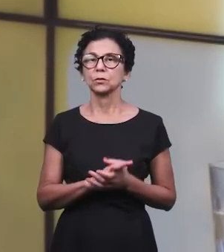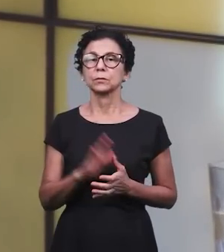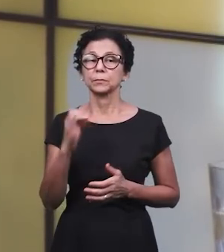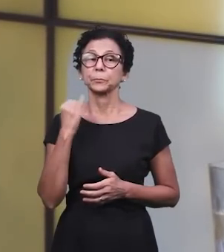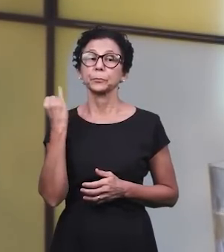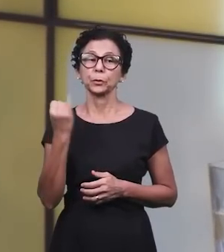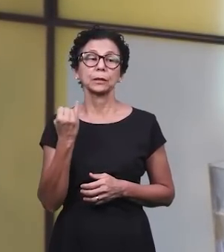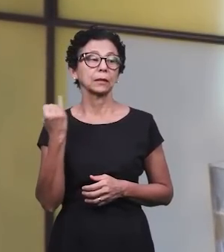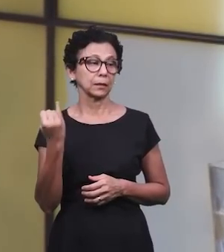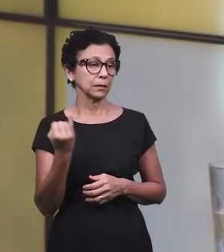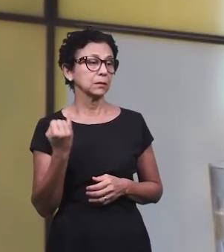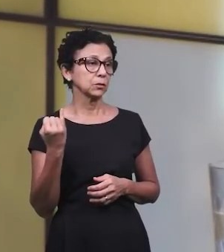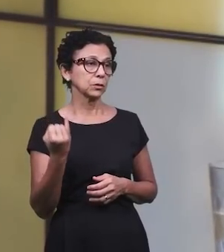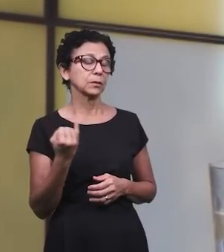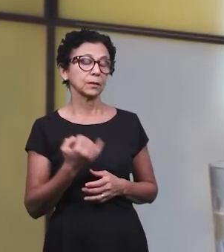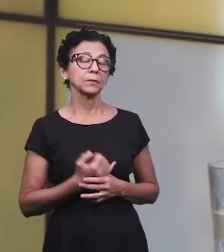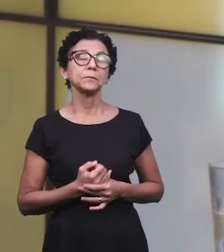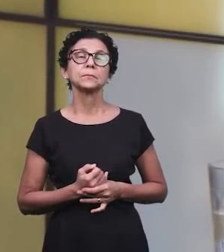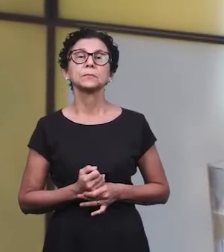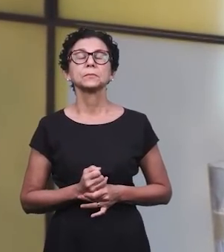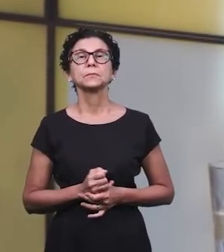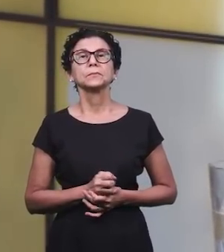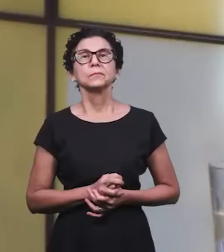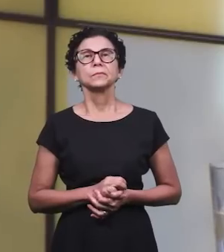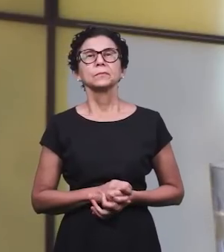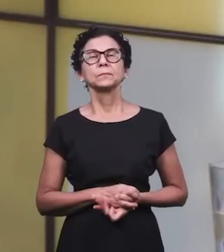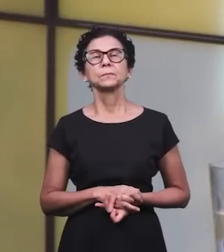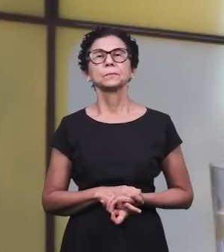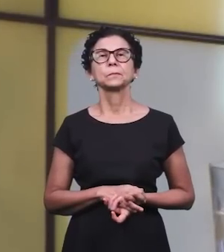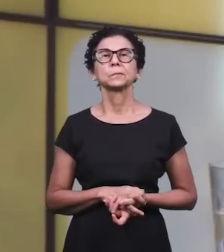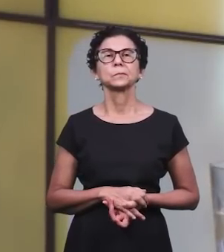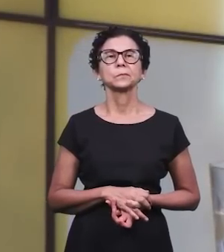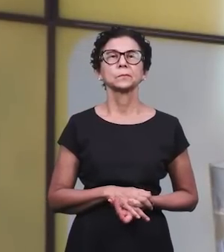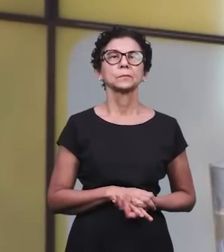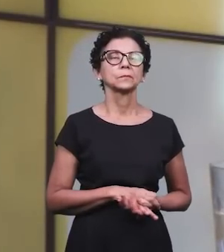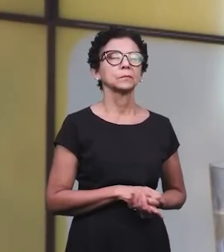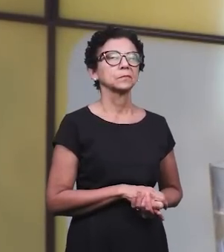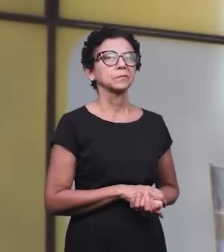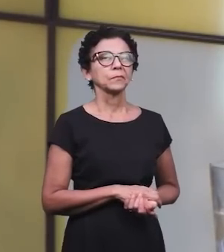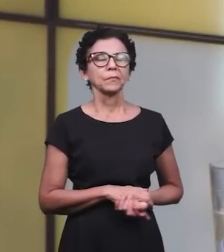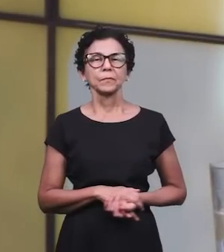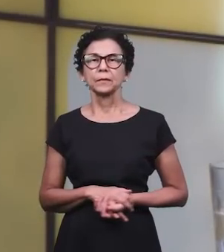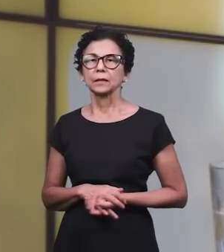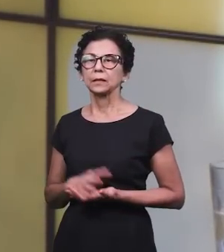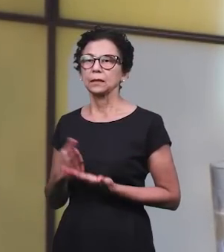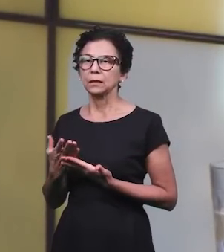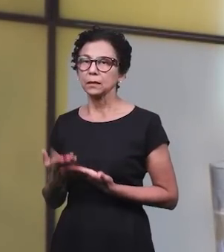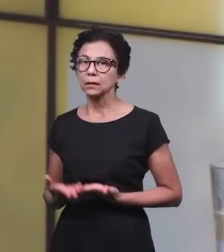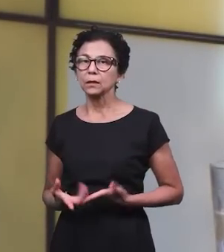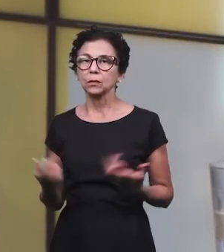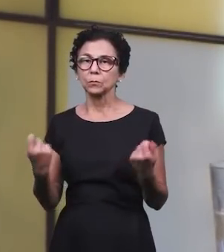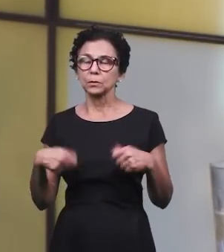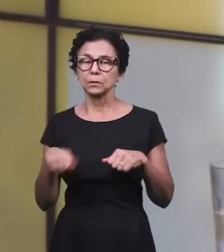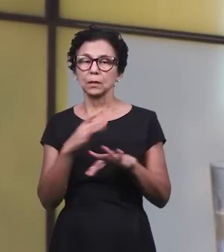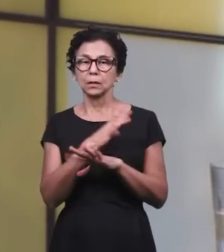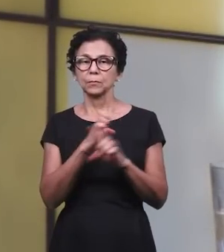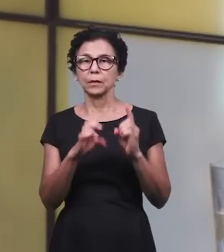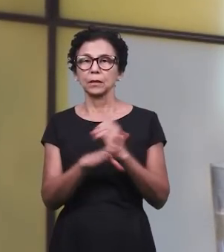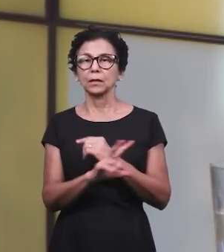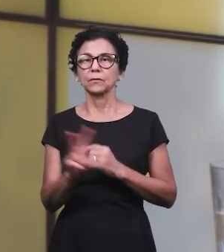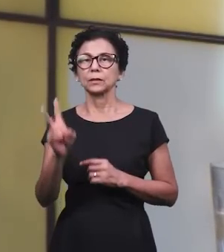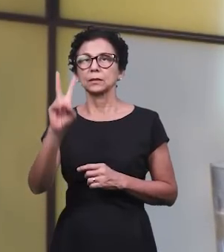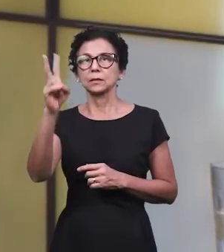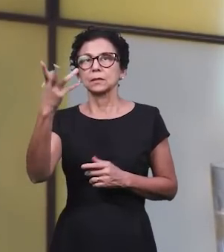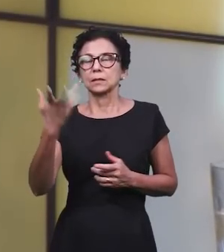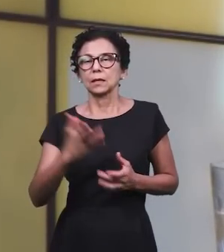o quanto aquele ensino é importante para a vida dele. Né? Então, esse valorizar da escola bíblica, os programas que estão sendo